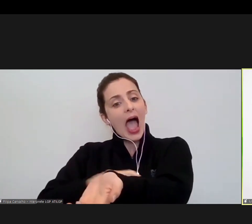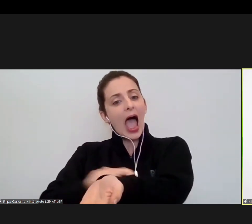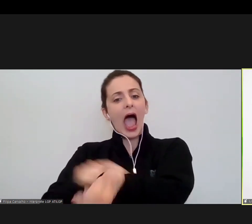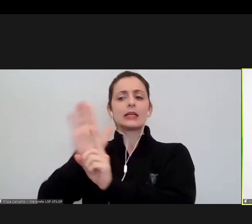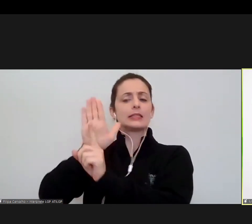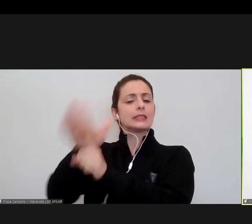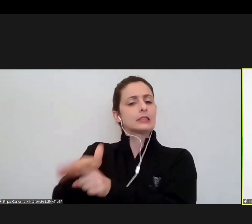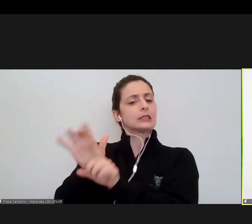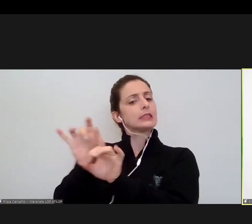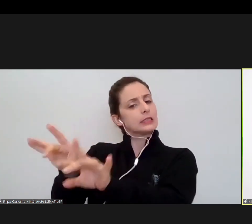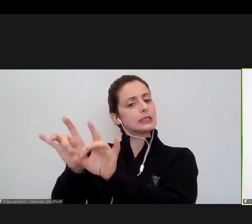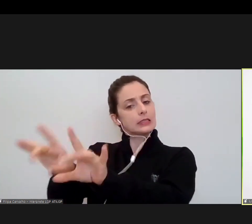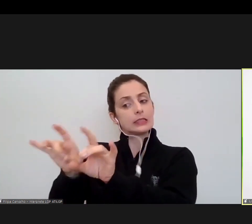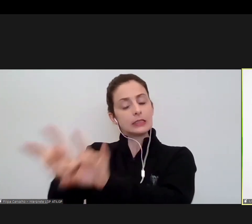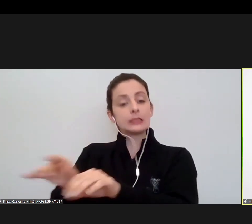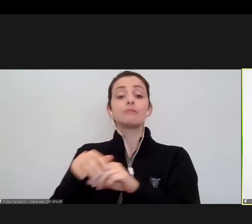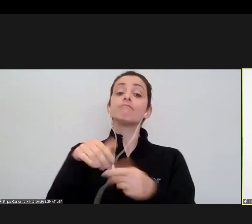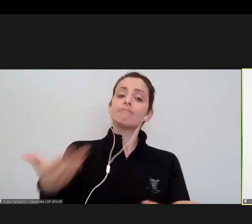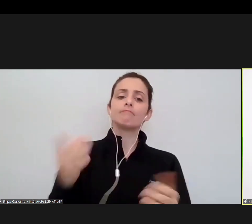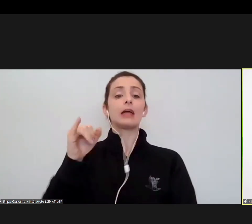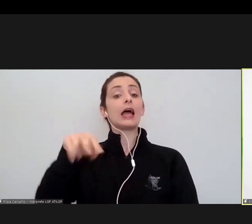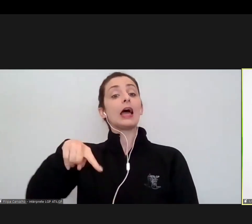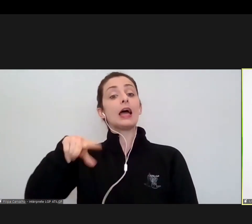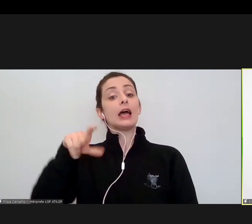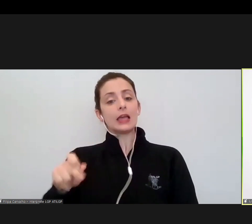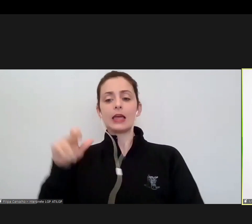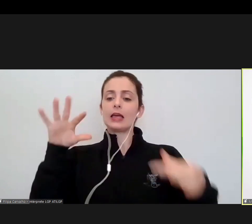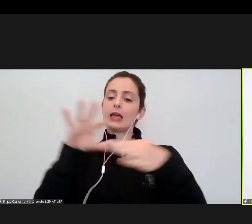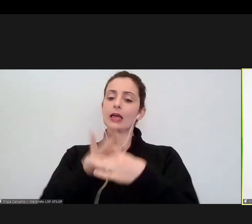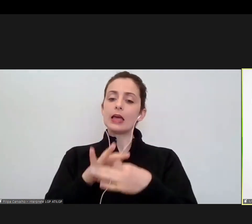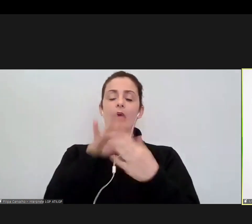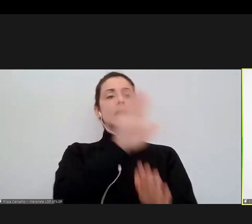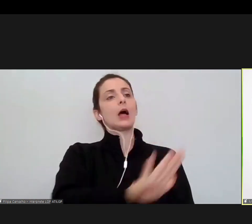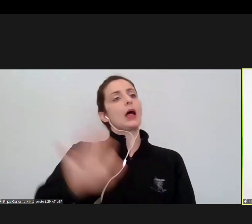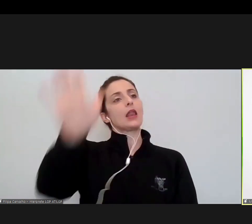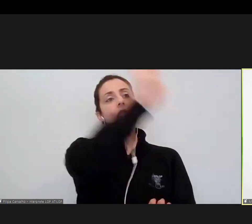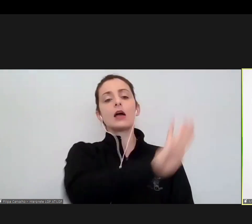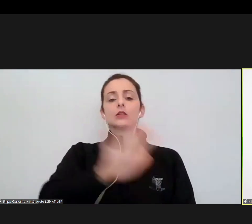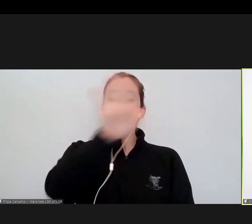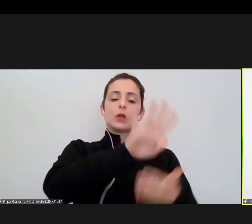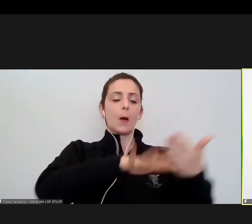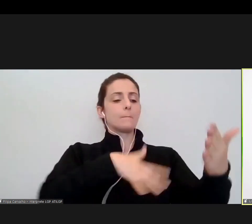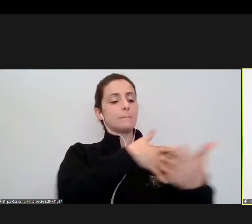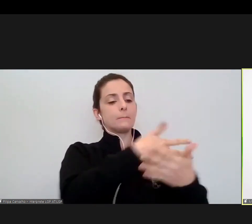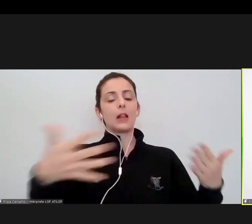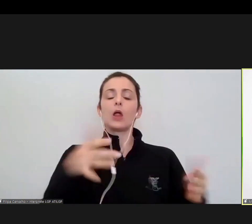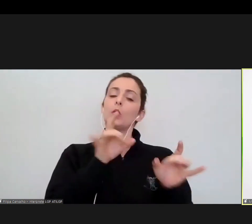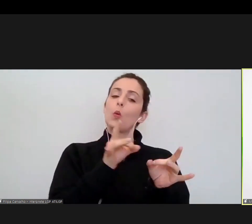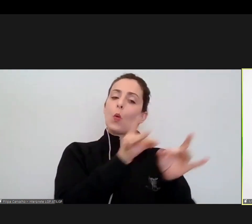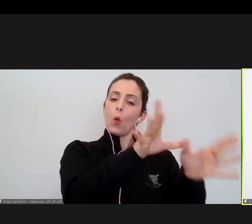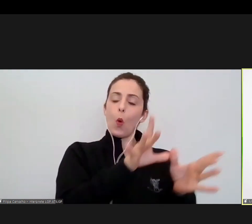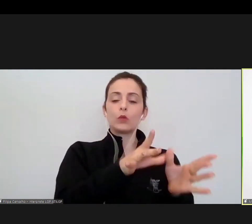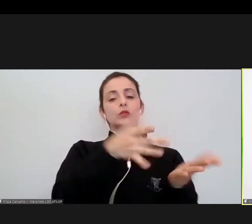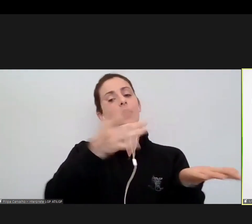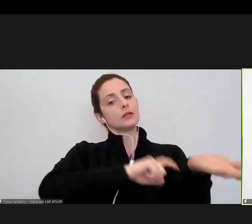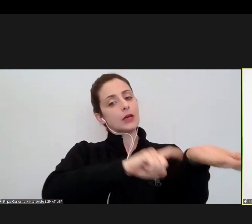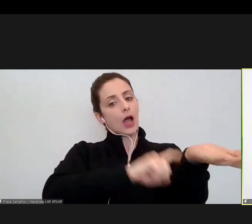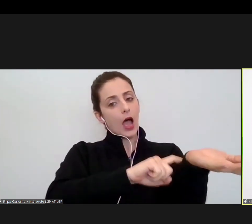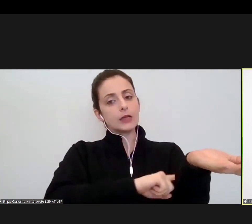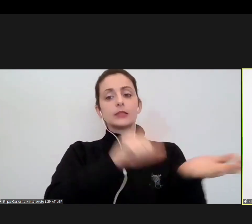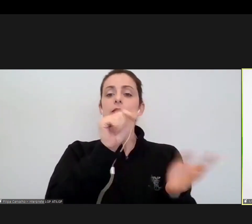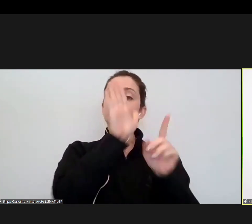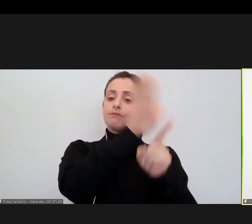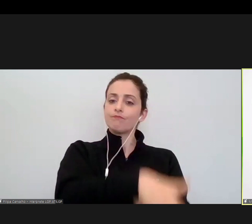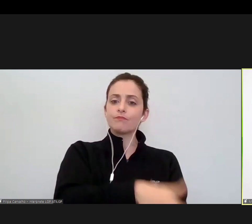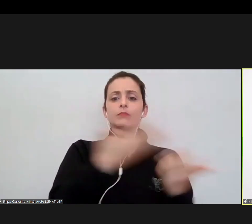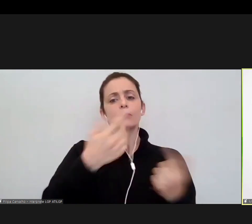esta iniciativa que se insere no âmbito do Plano Nacional de Combate ao Racismo e à Discriminação. Pretende-se refletir sobre os princípios